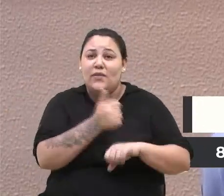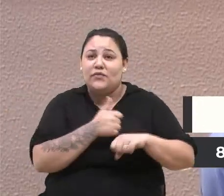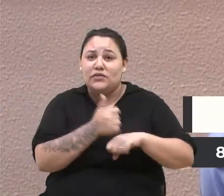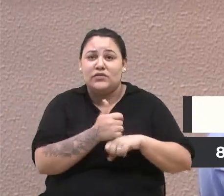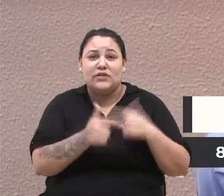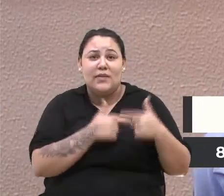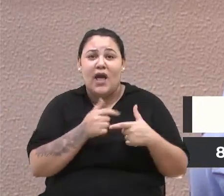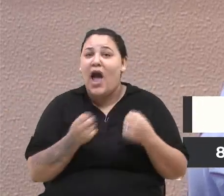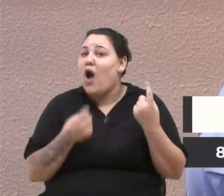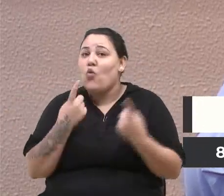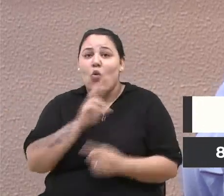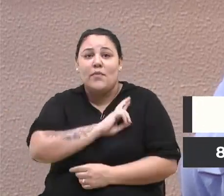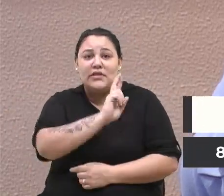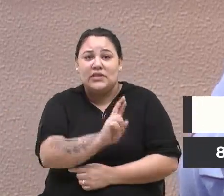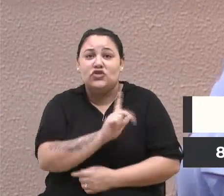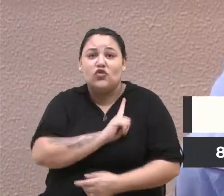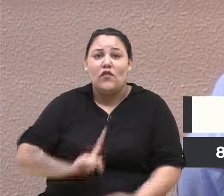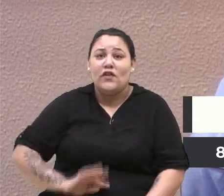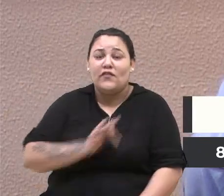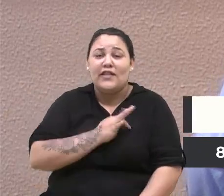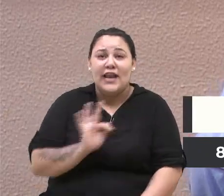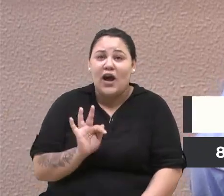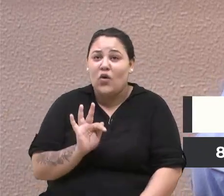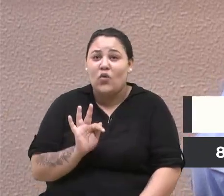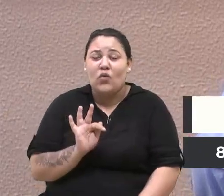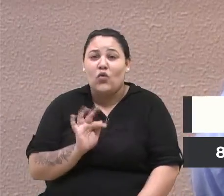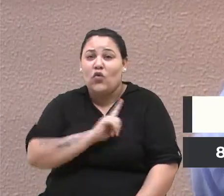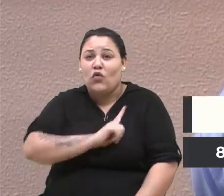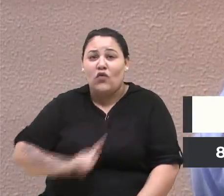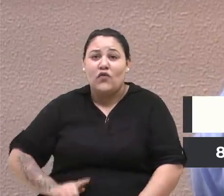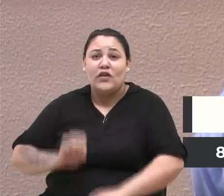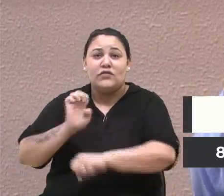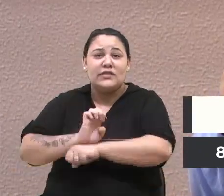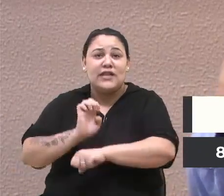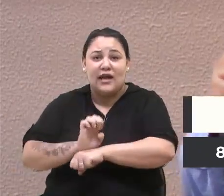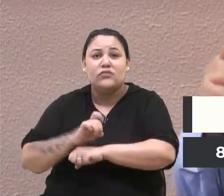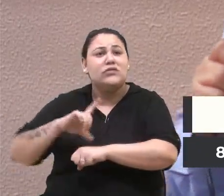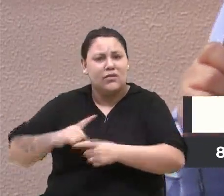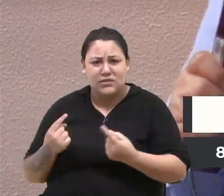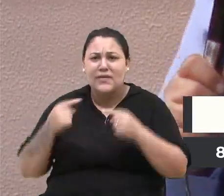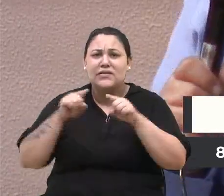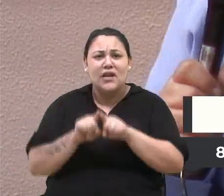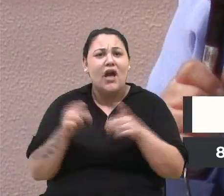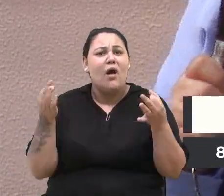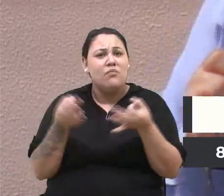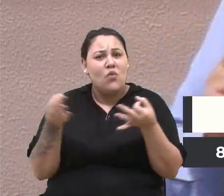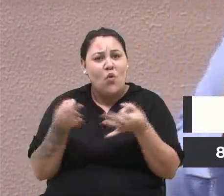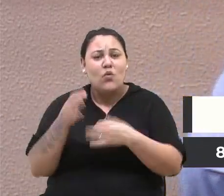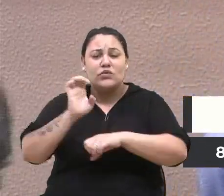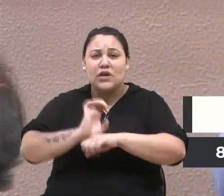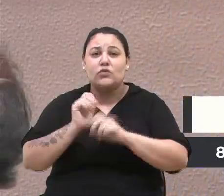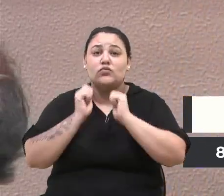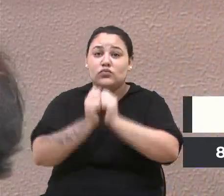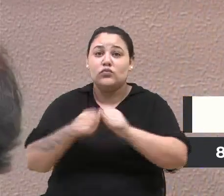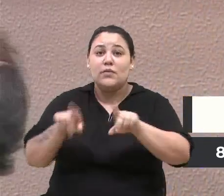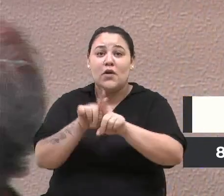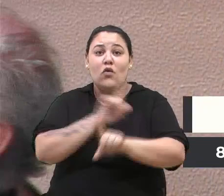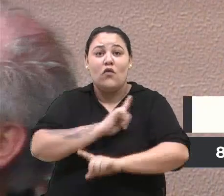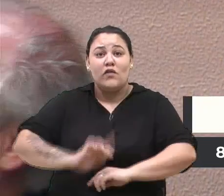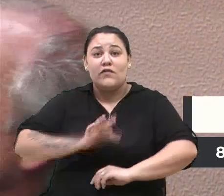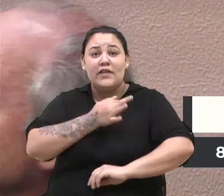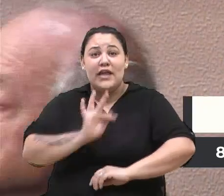governo federal que esteja, alguém do governo do estado que está fazendo umas parcerias muito boas do governo do estado com o governo federal e o governo